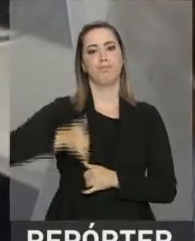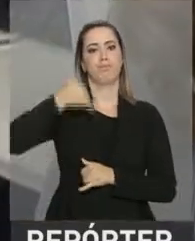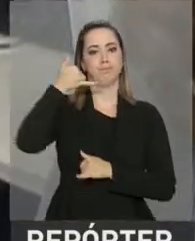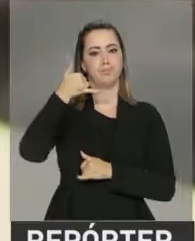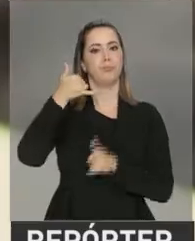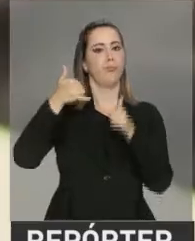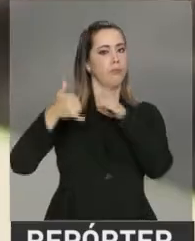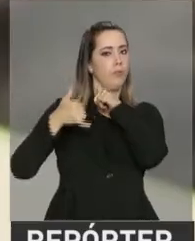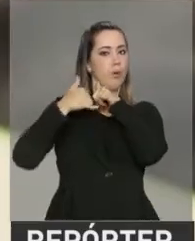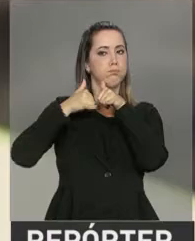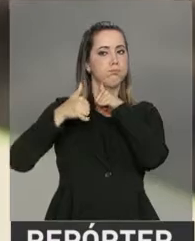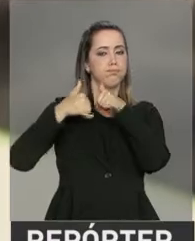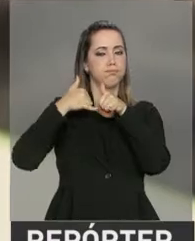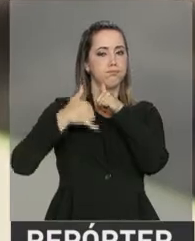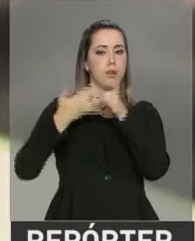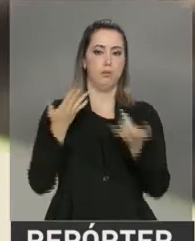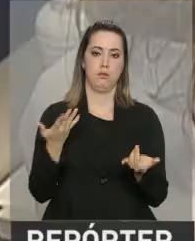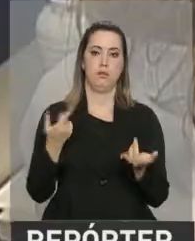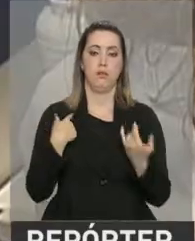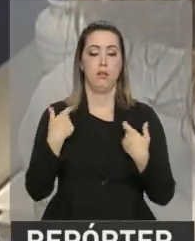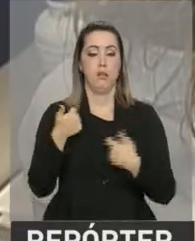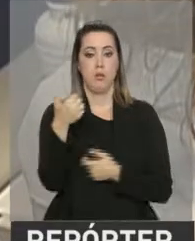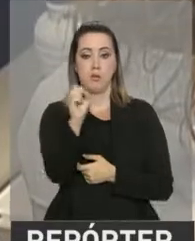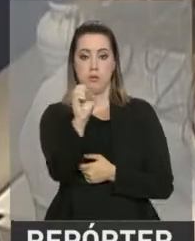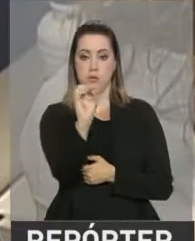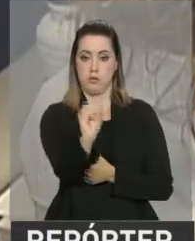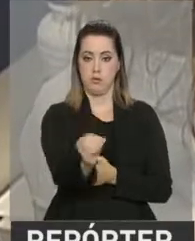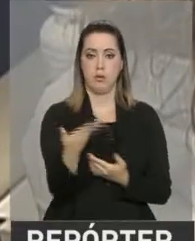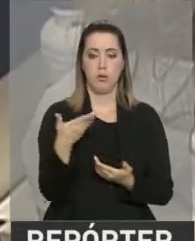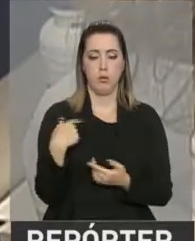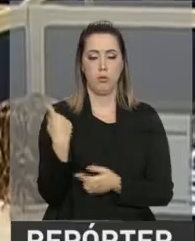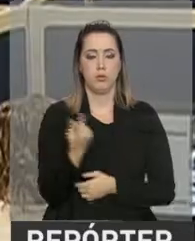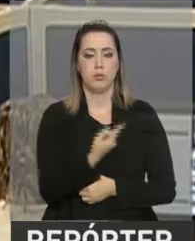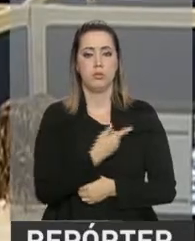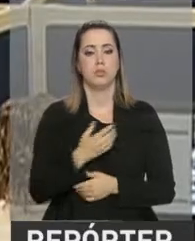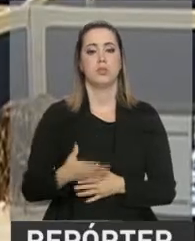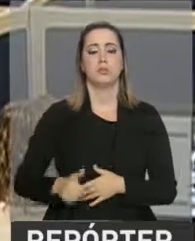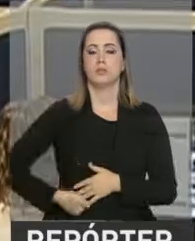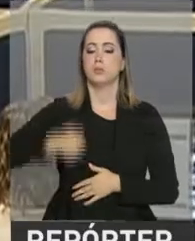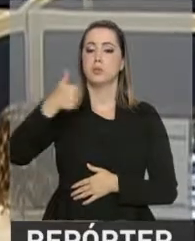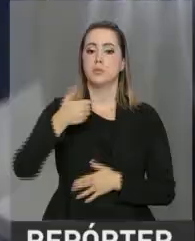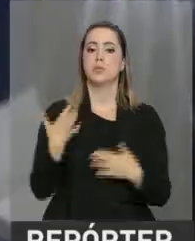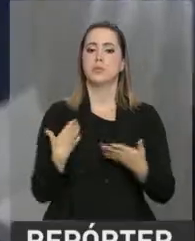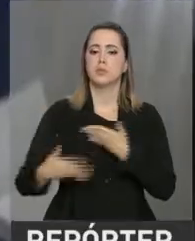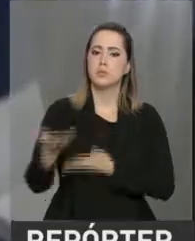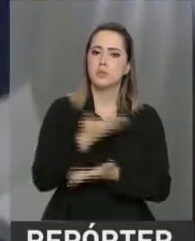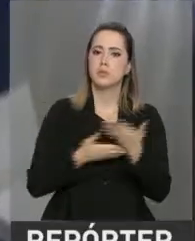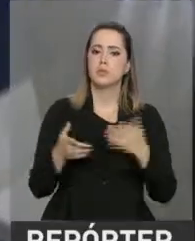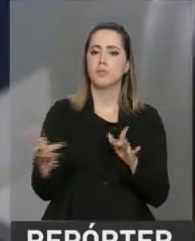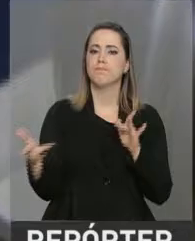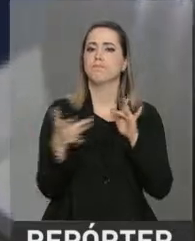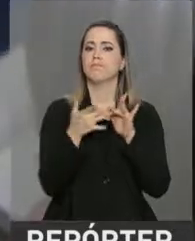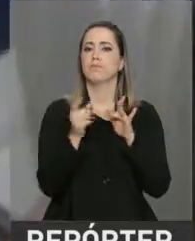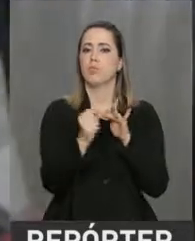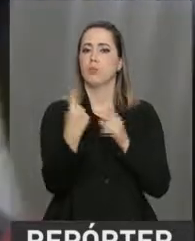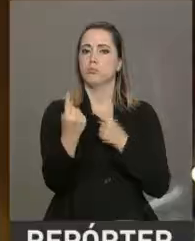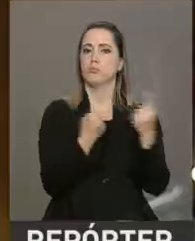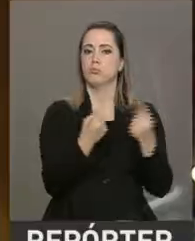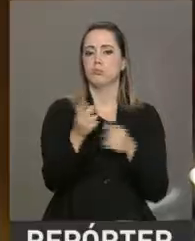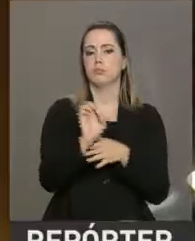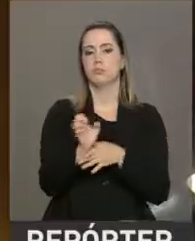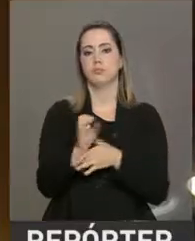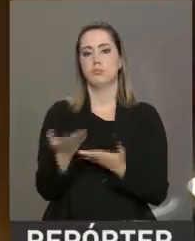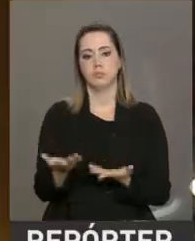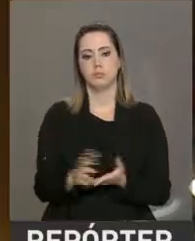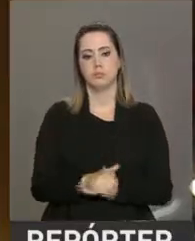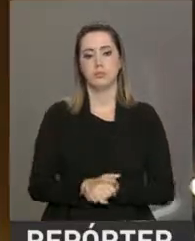180 estamos agora buscando também aprimorar esse serviço fazendo com que ele tenha uma relação direta com cada estado